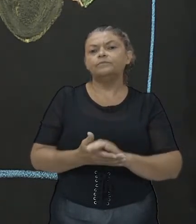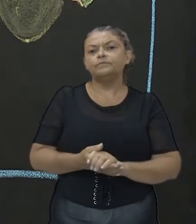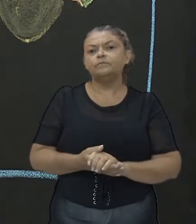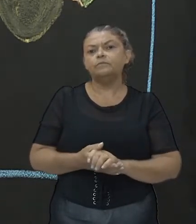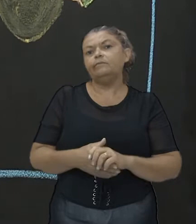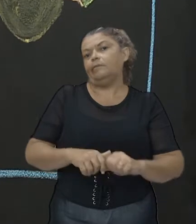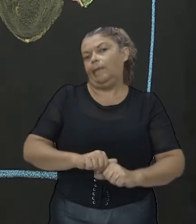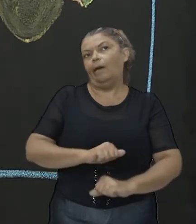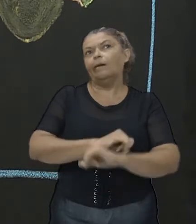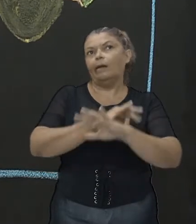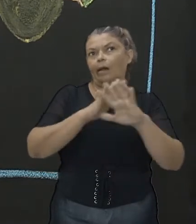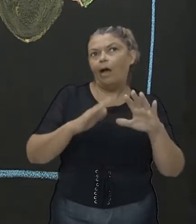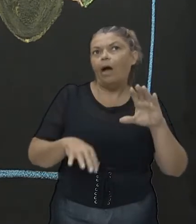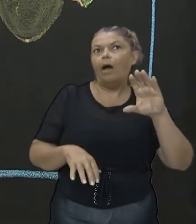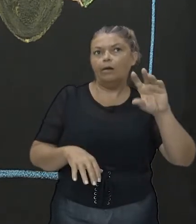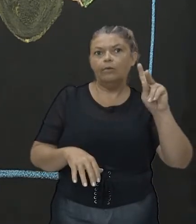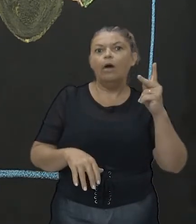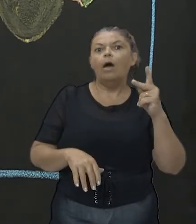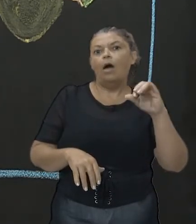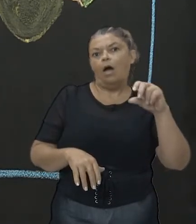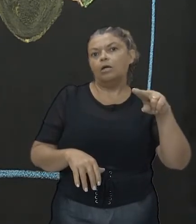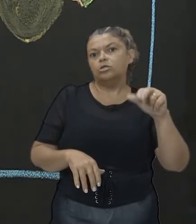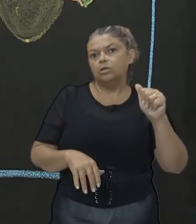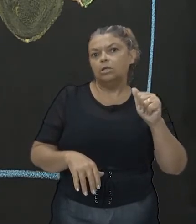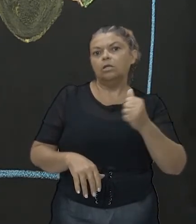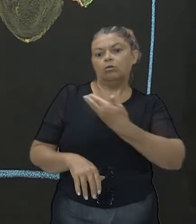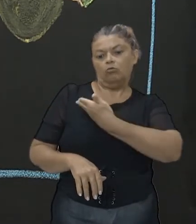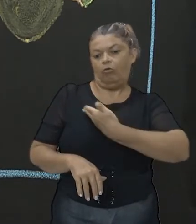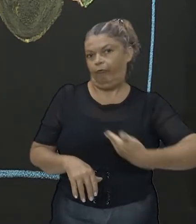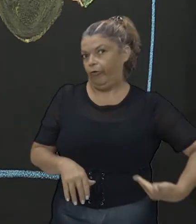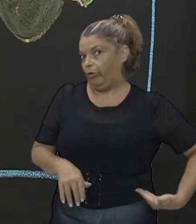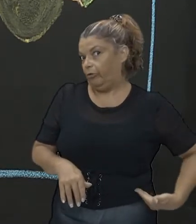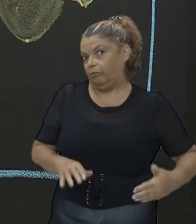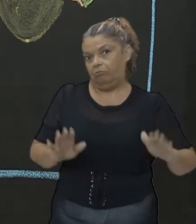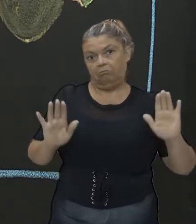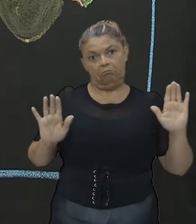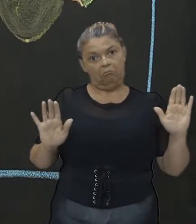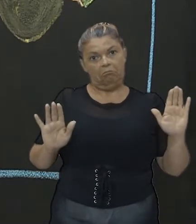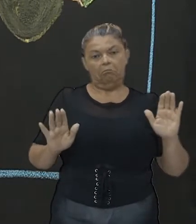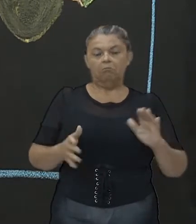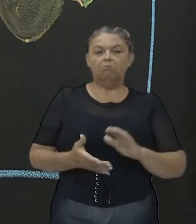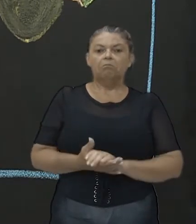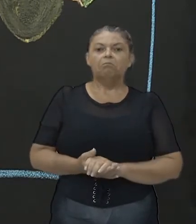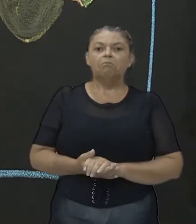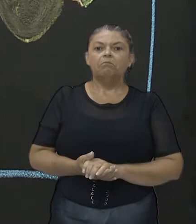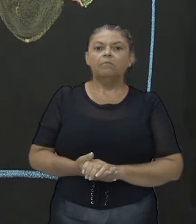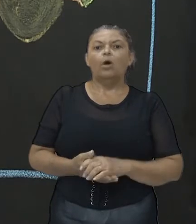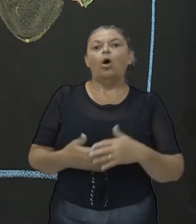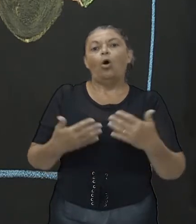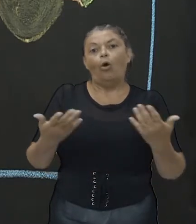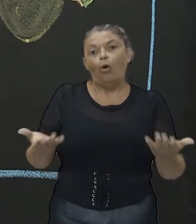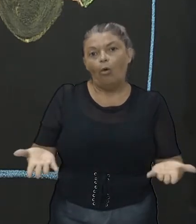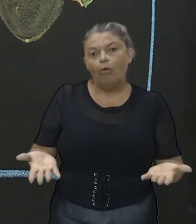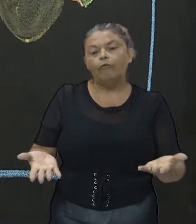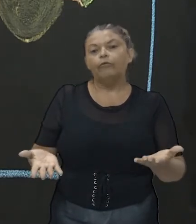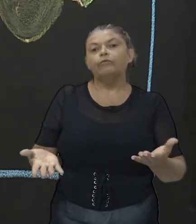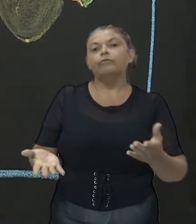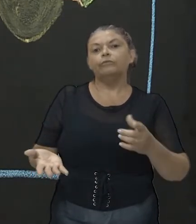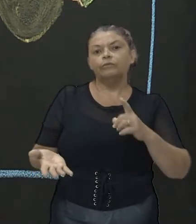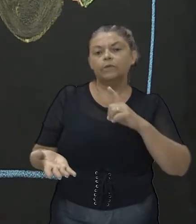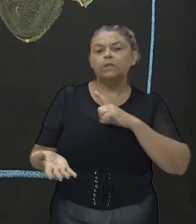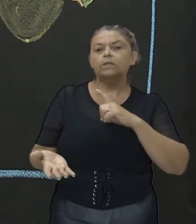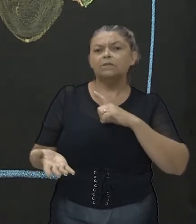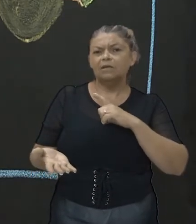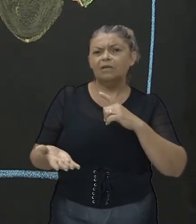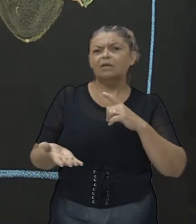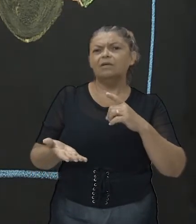claro, a China, o governo chinês, com receio de perder daquele território, óbvio que acaba gerando ali situações